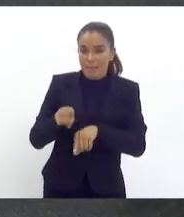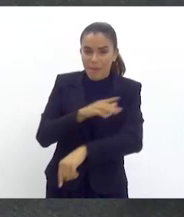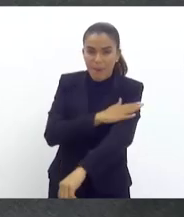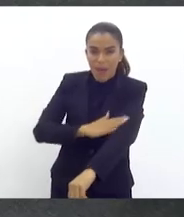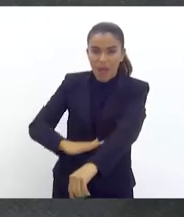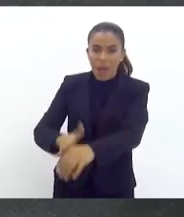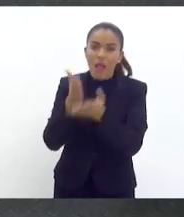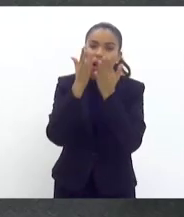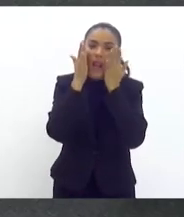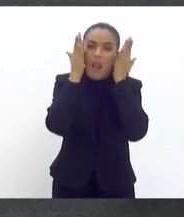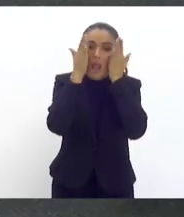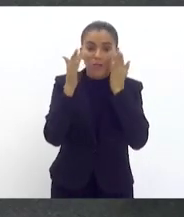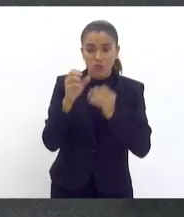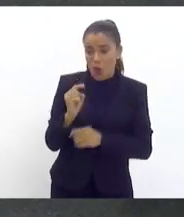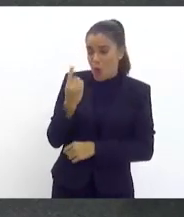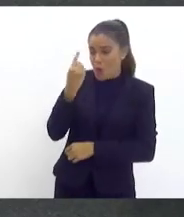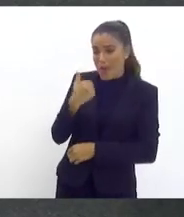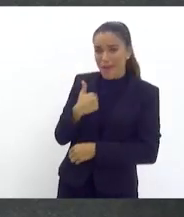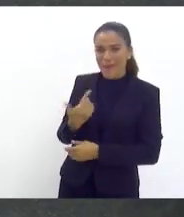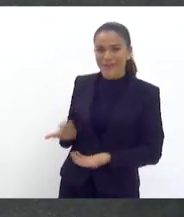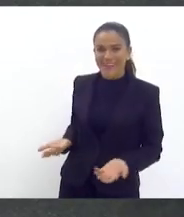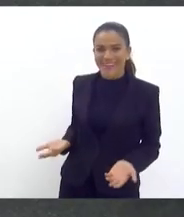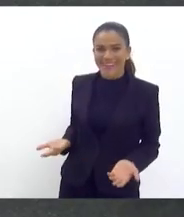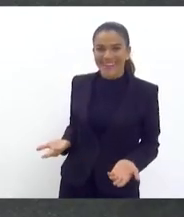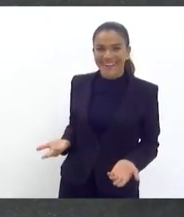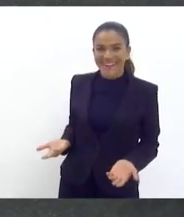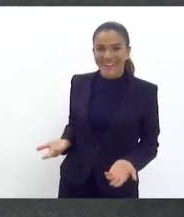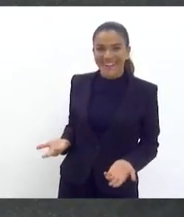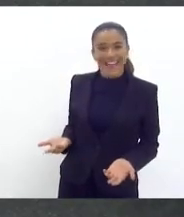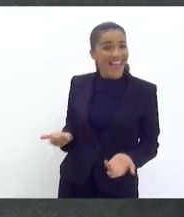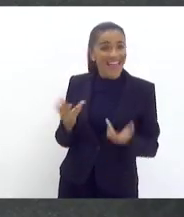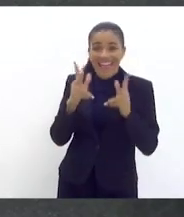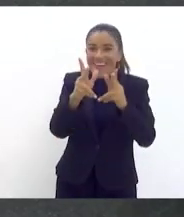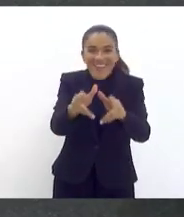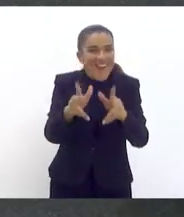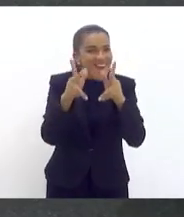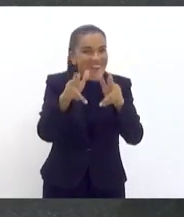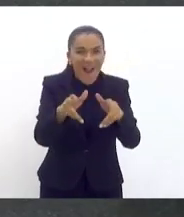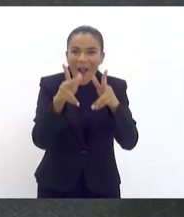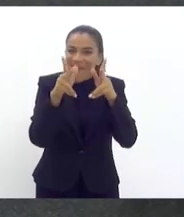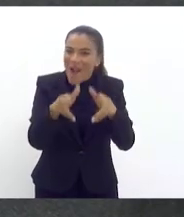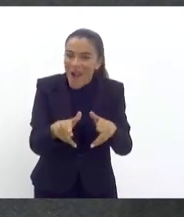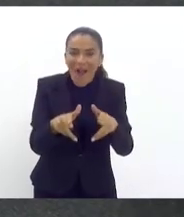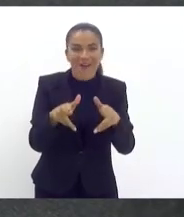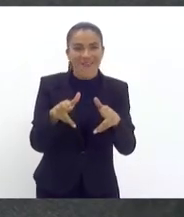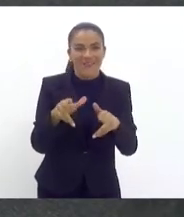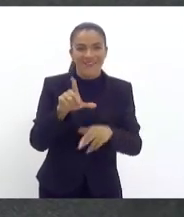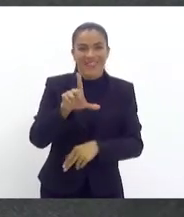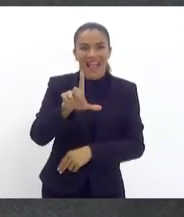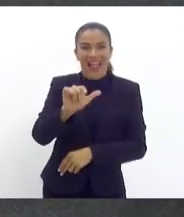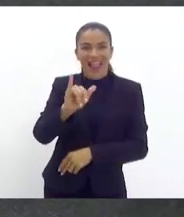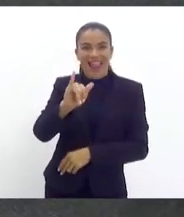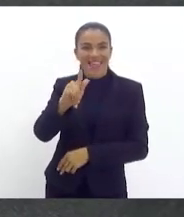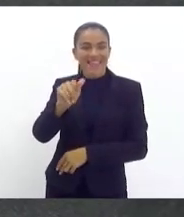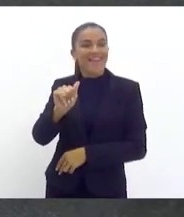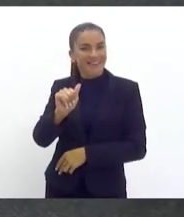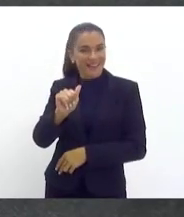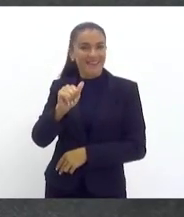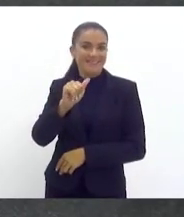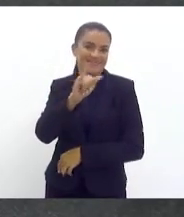sedosa, só tem eu que sou Verônica Lima. E foi o que a Liga Carioca de Futebol fez.